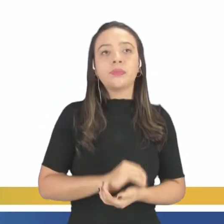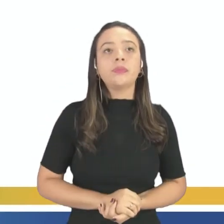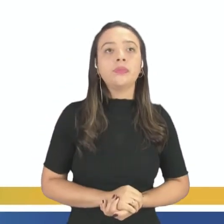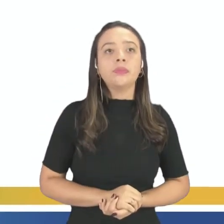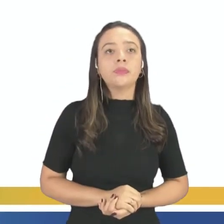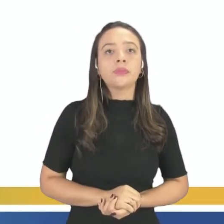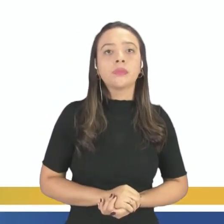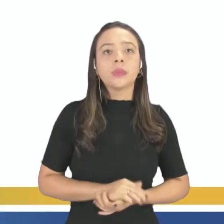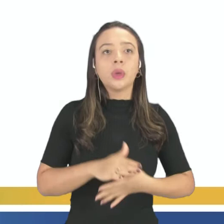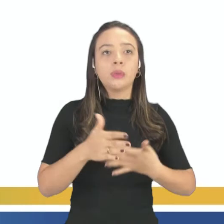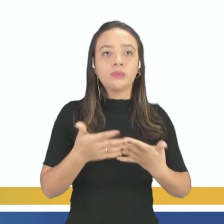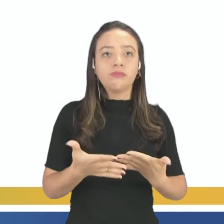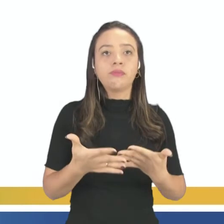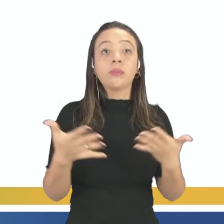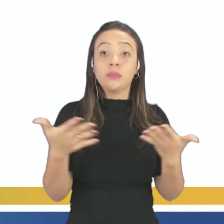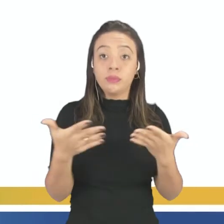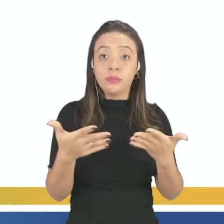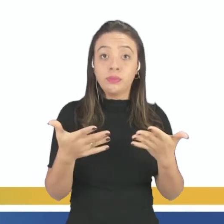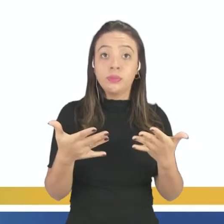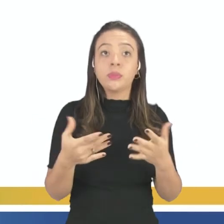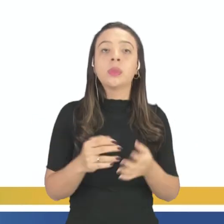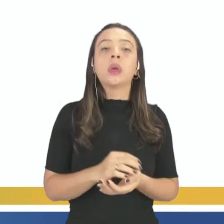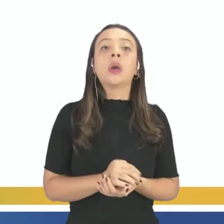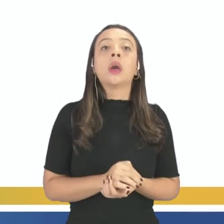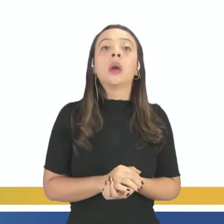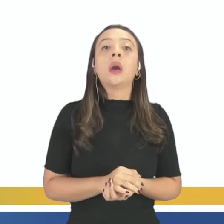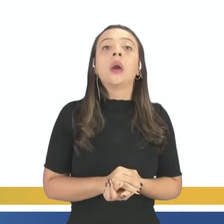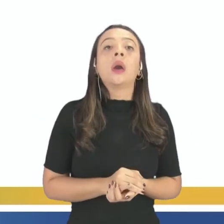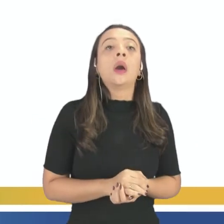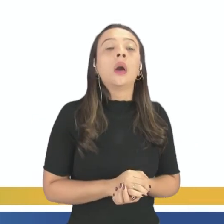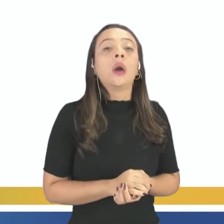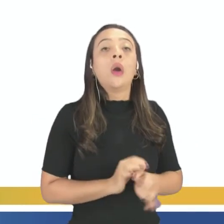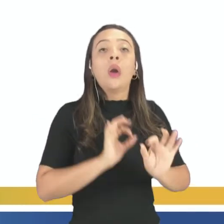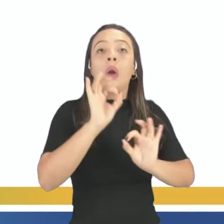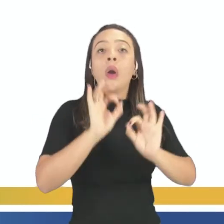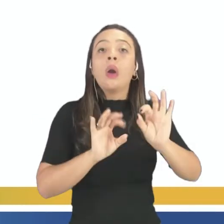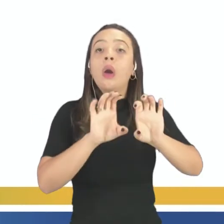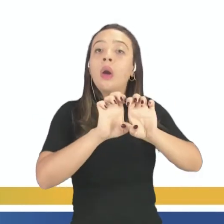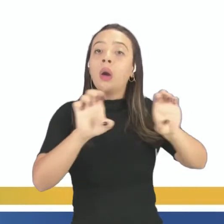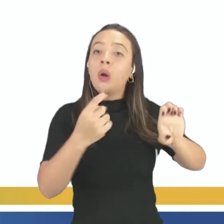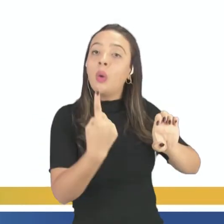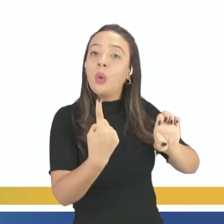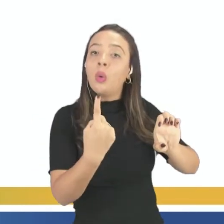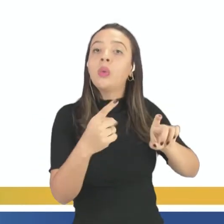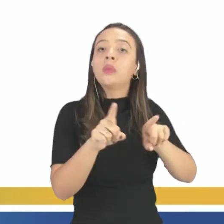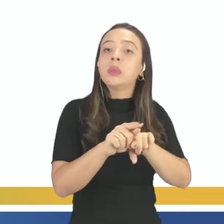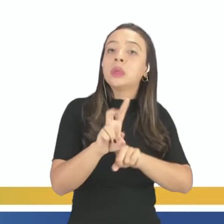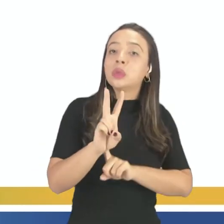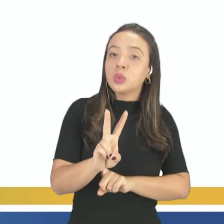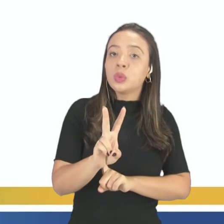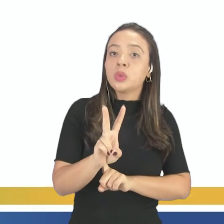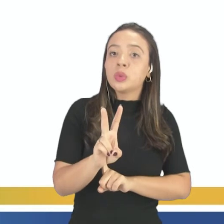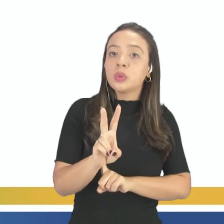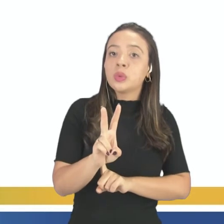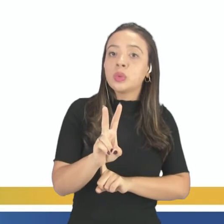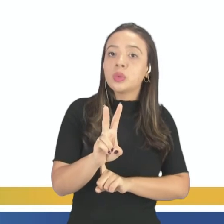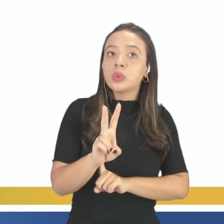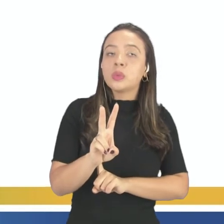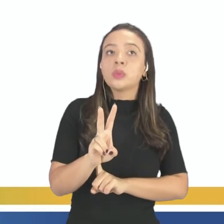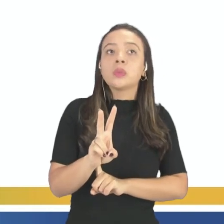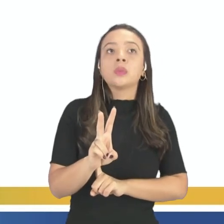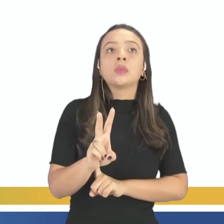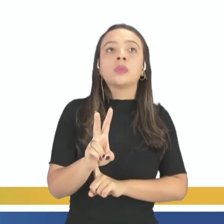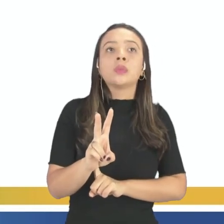solução. Resolvendo o sistema formado pela equação 1 e a equação 2, nós vamos ter a seguinte